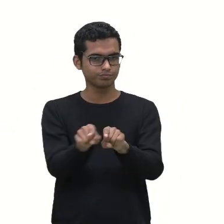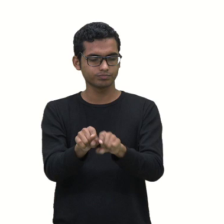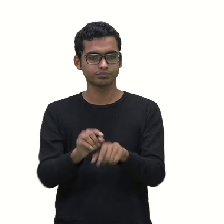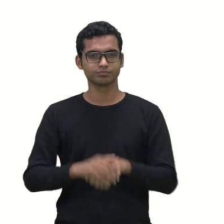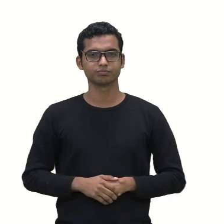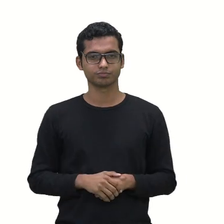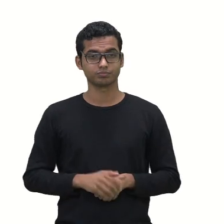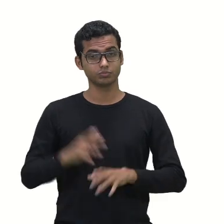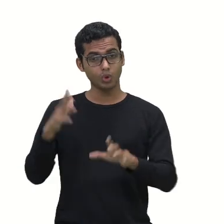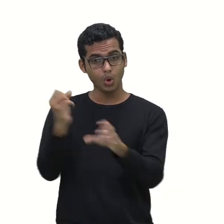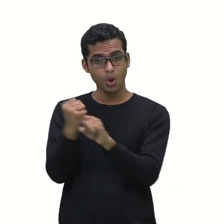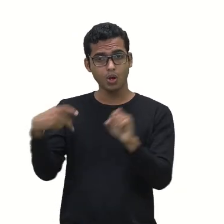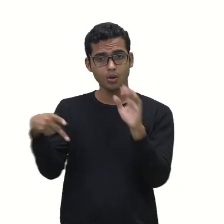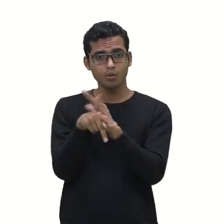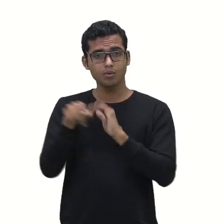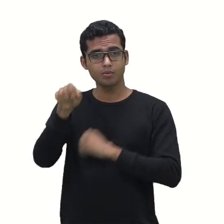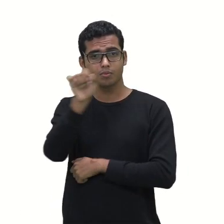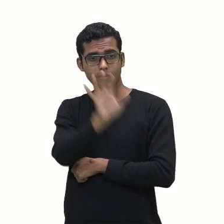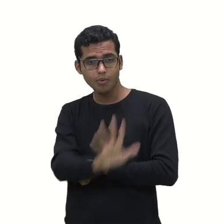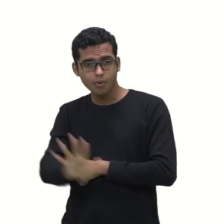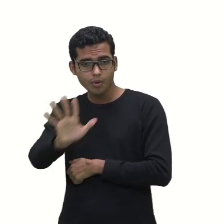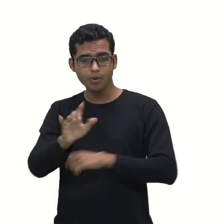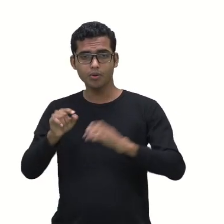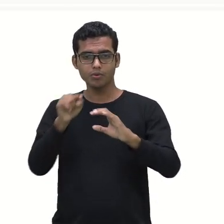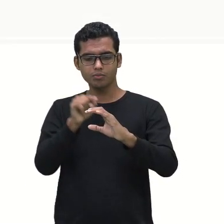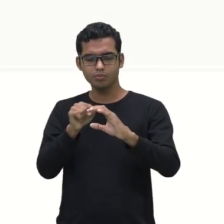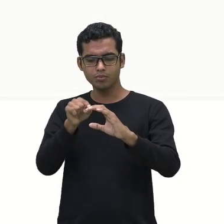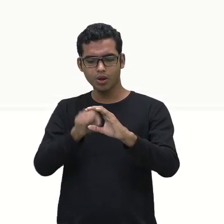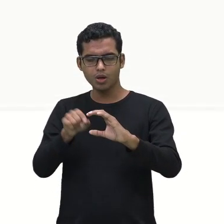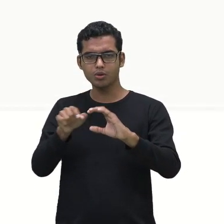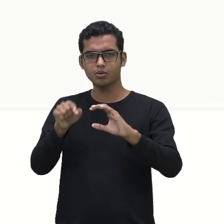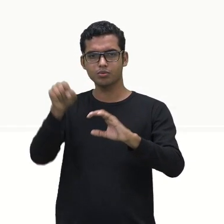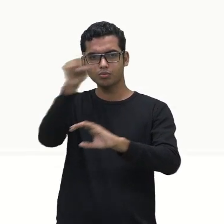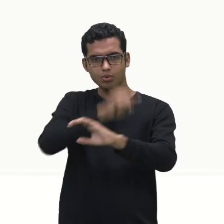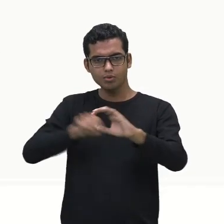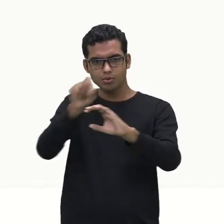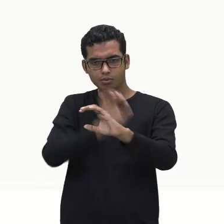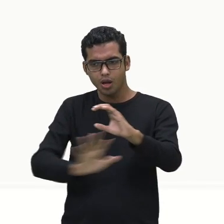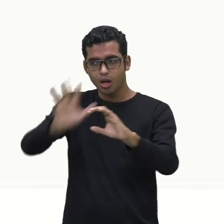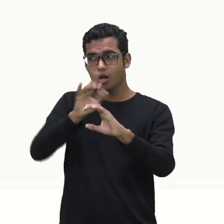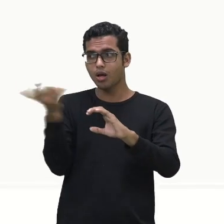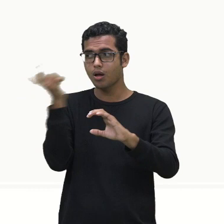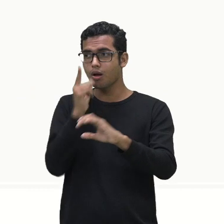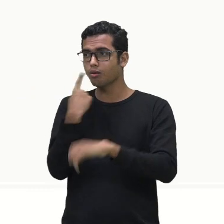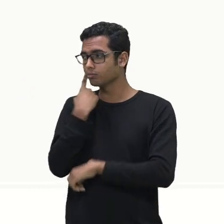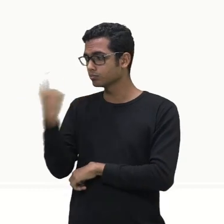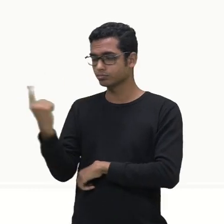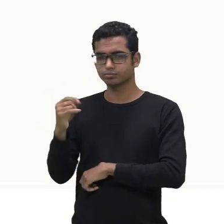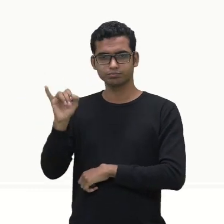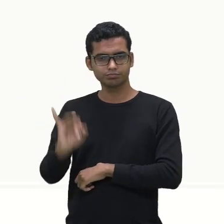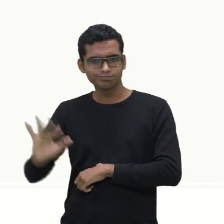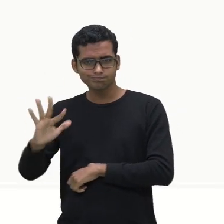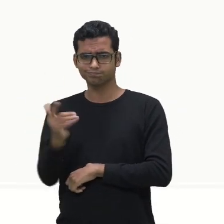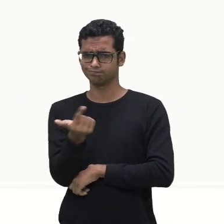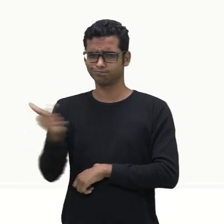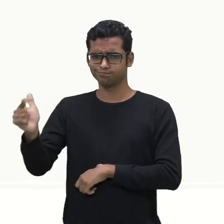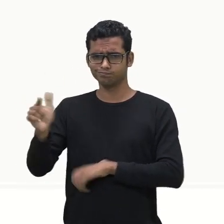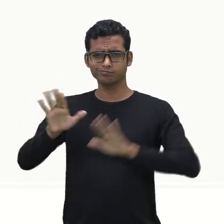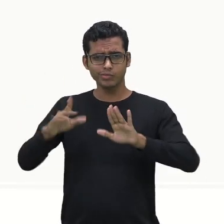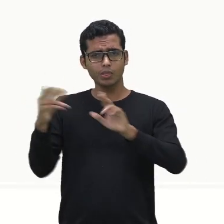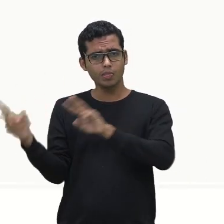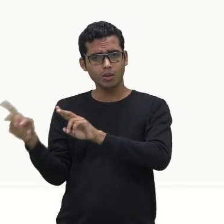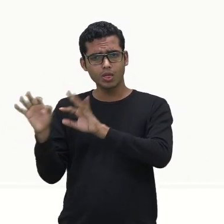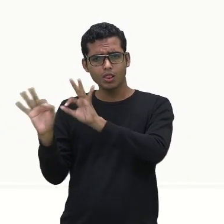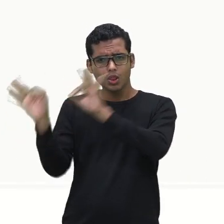também para calcular a área da coroa circular, né? Dessa vez sem nenhuma imagem, mas a própria leitura